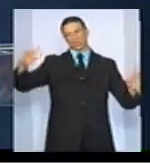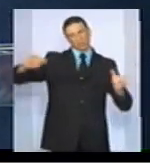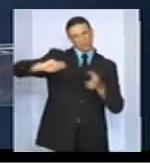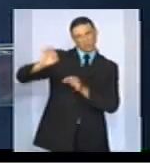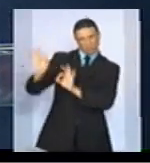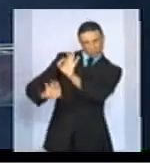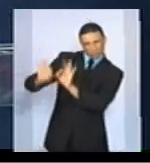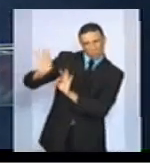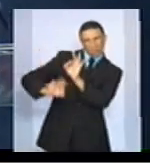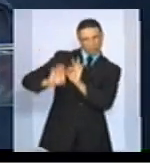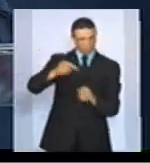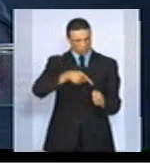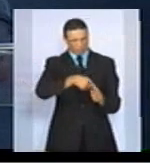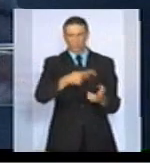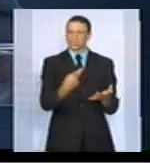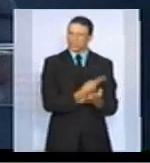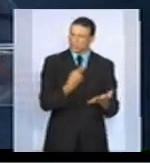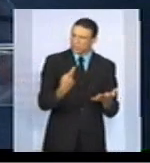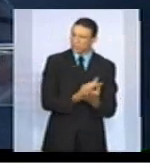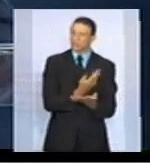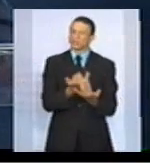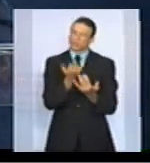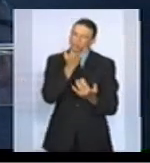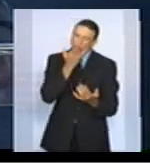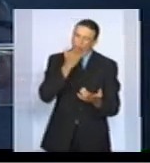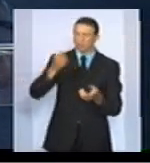sobre os pontos apontados